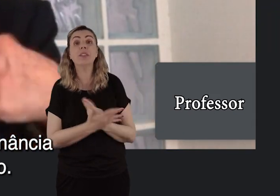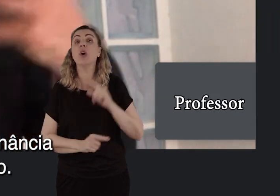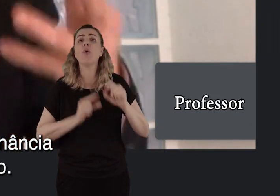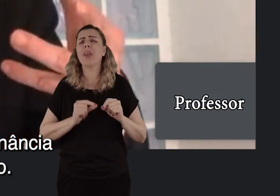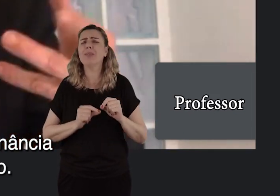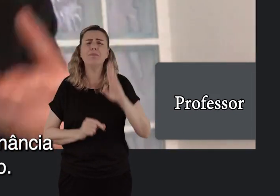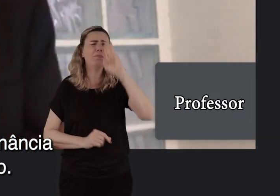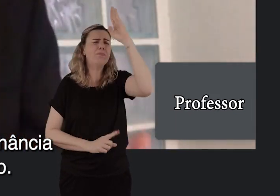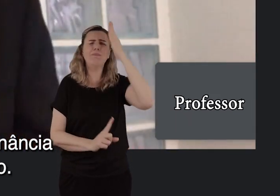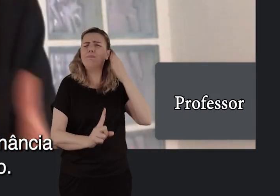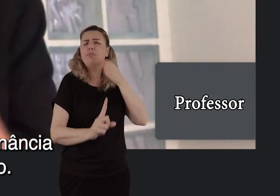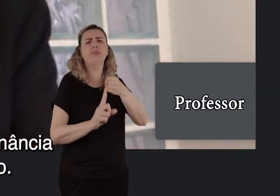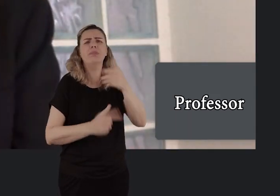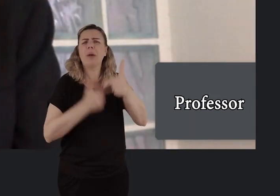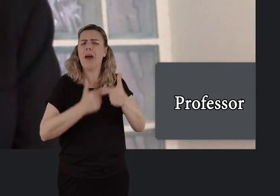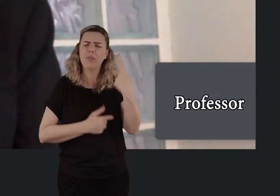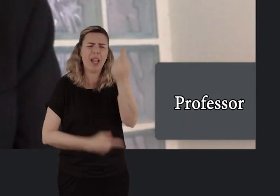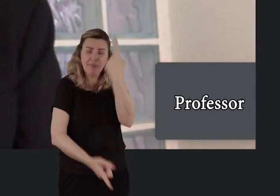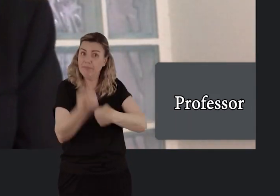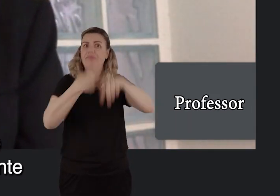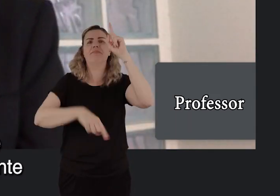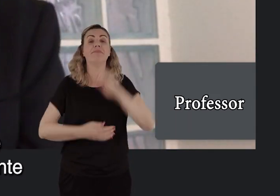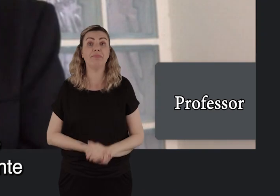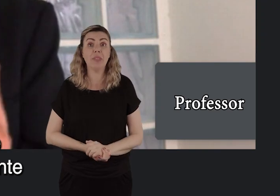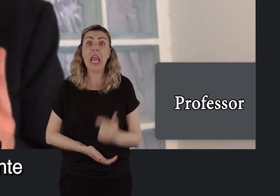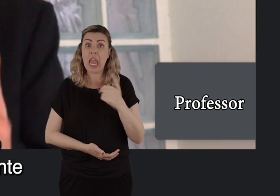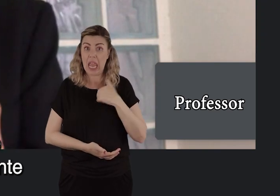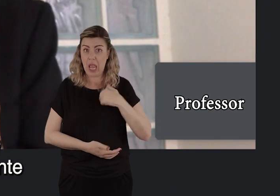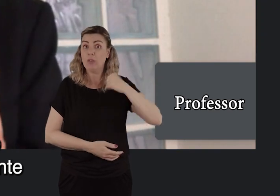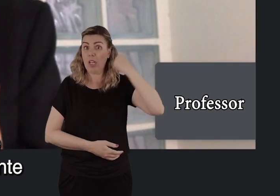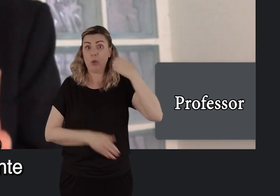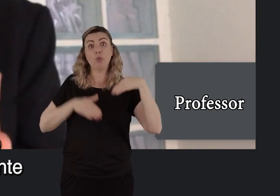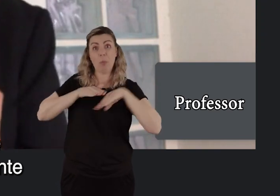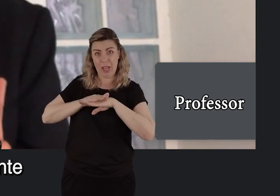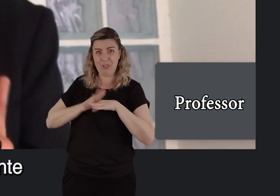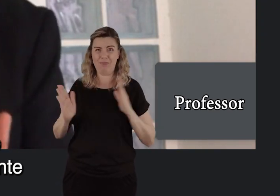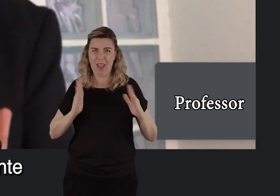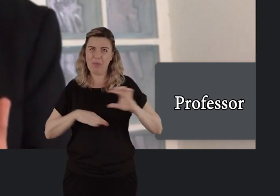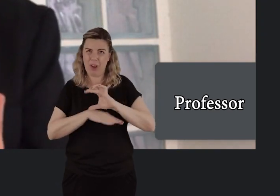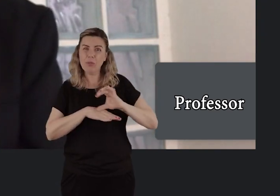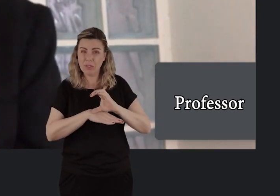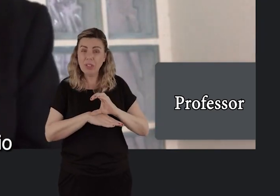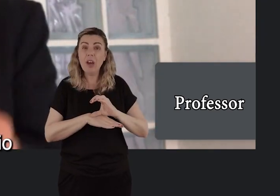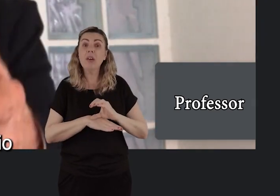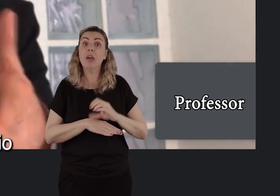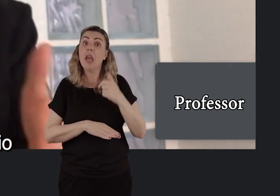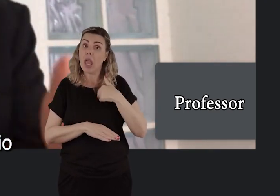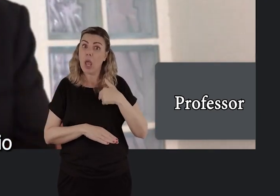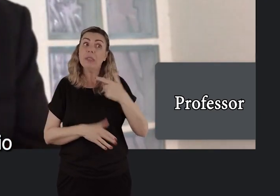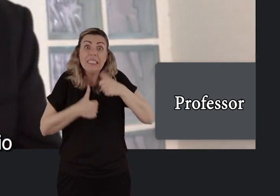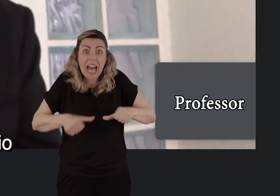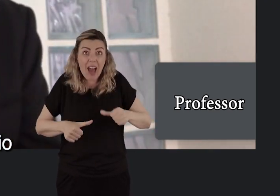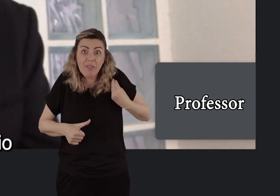a culminância de um trabalho todo. Eu, como suplente de senador constituinte, eu